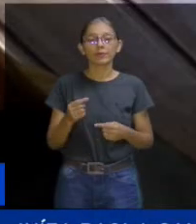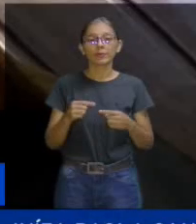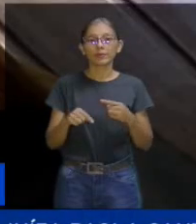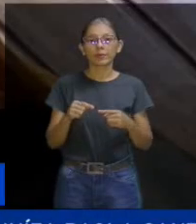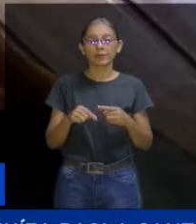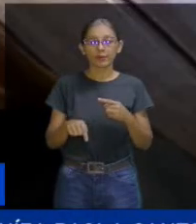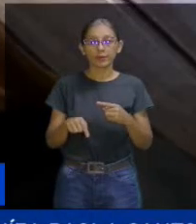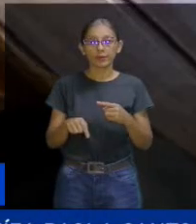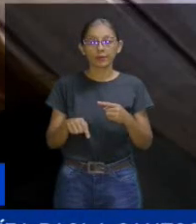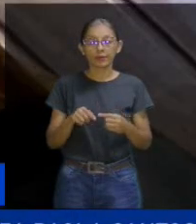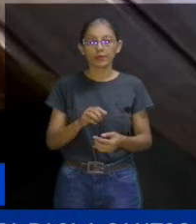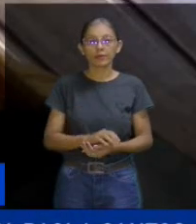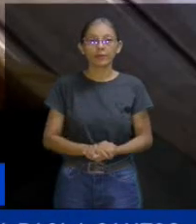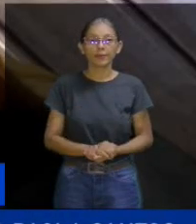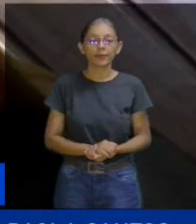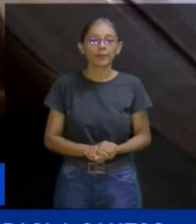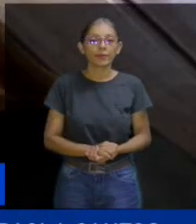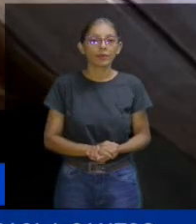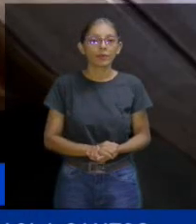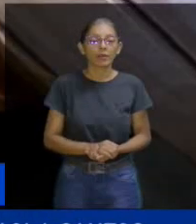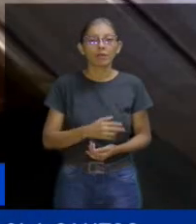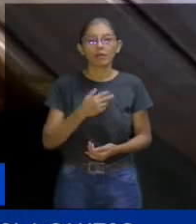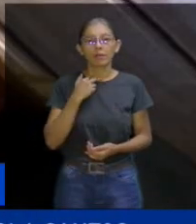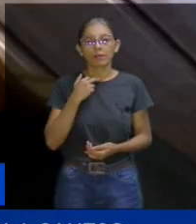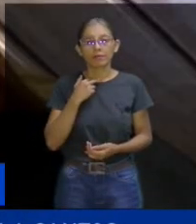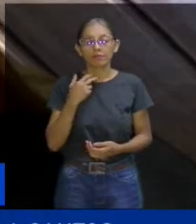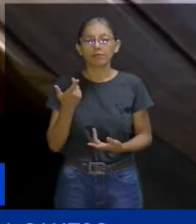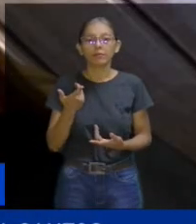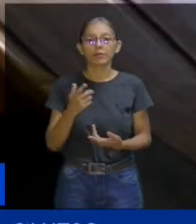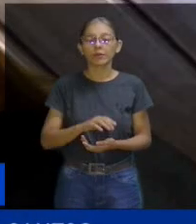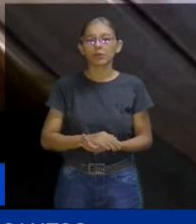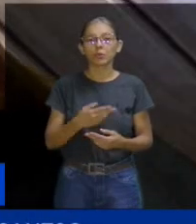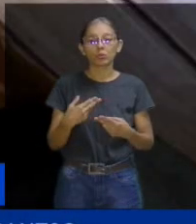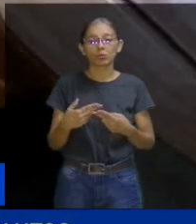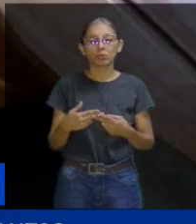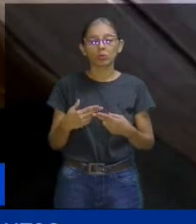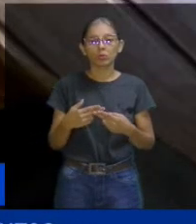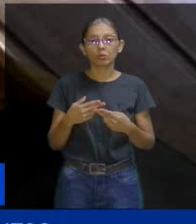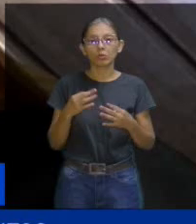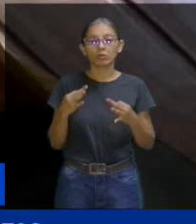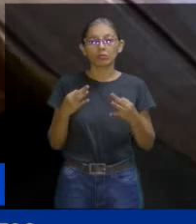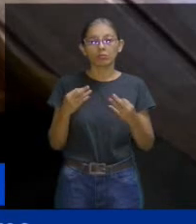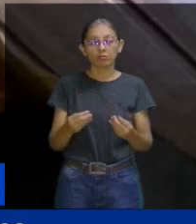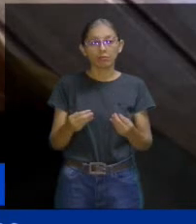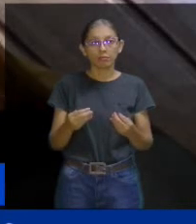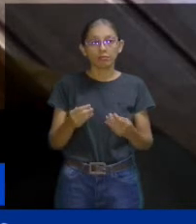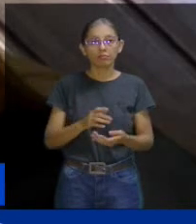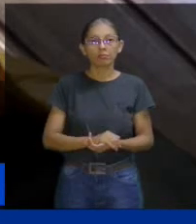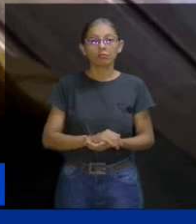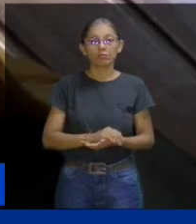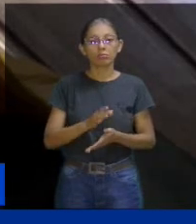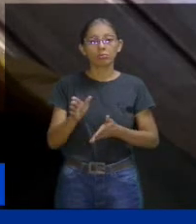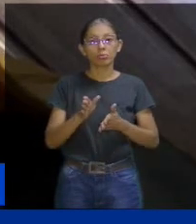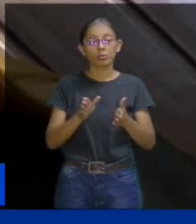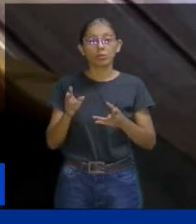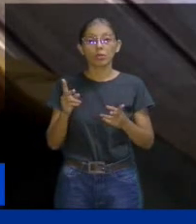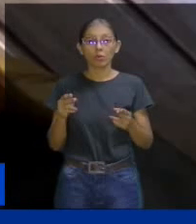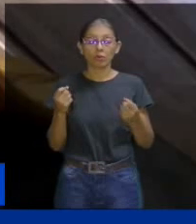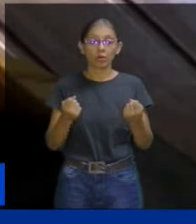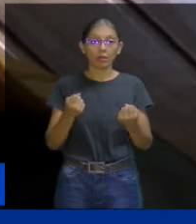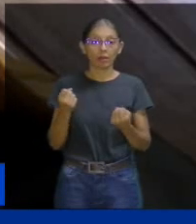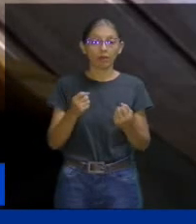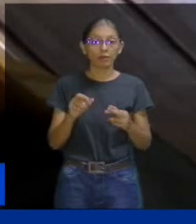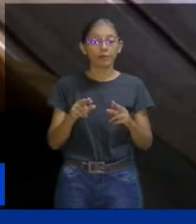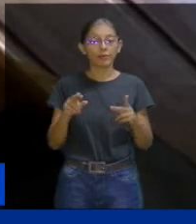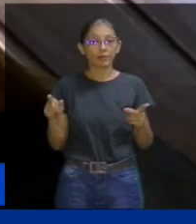veículo automotor, não pode ser utilizado para todas as finalidades que um automóvel é capaz de atender, e ainda o